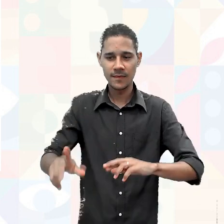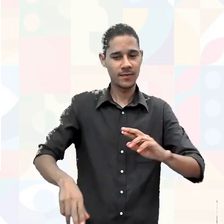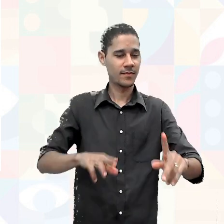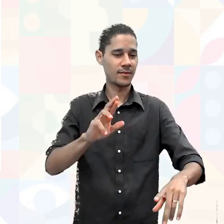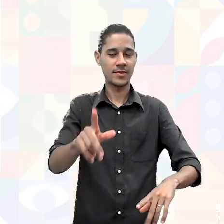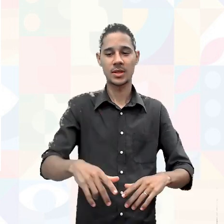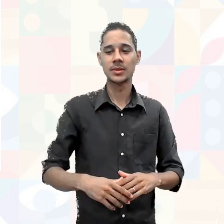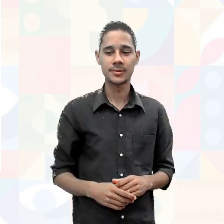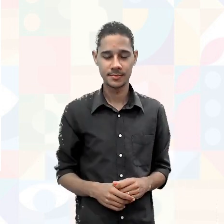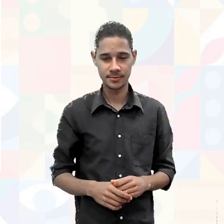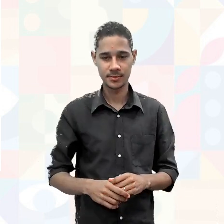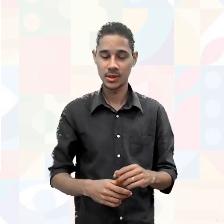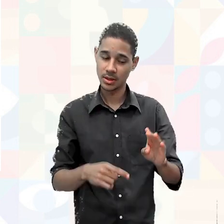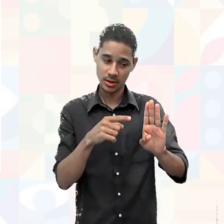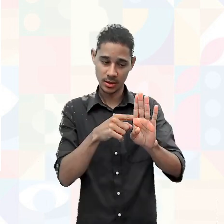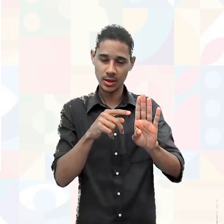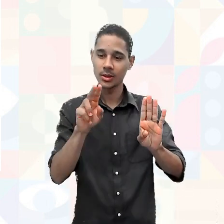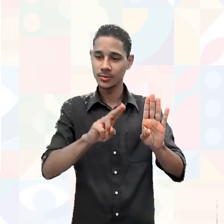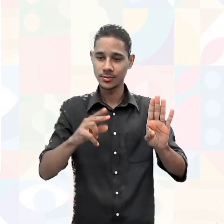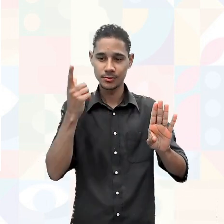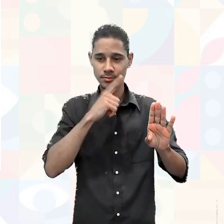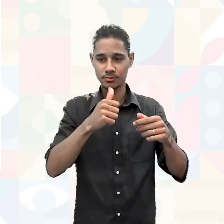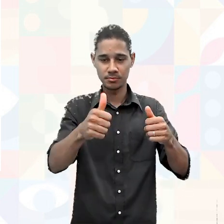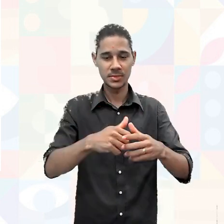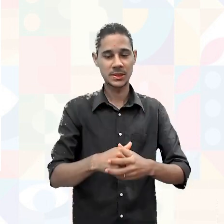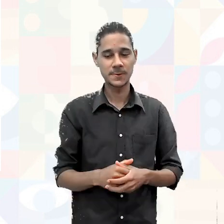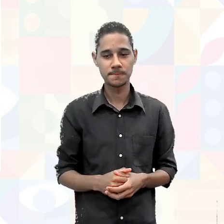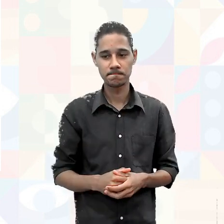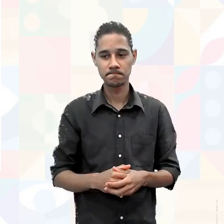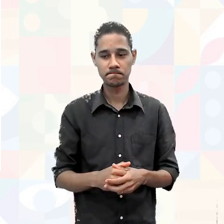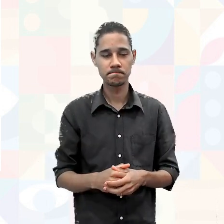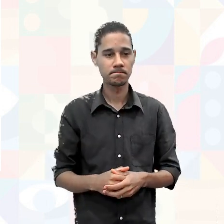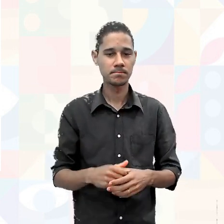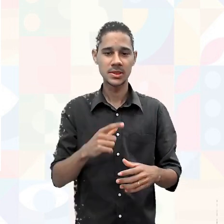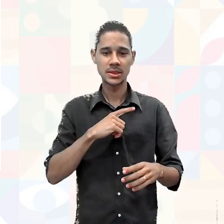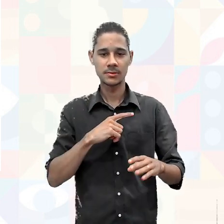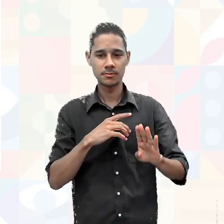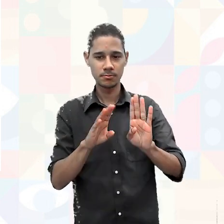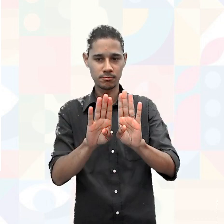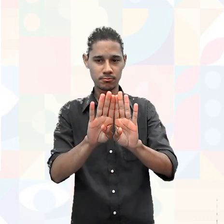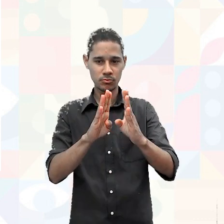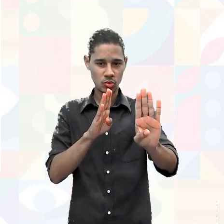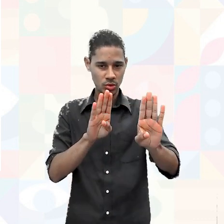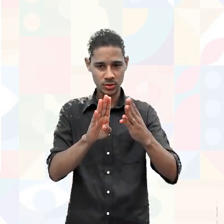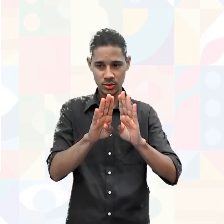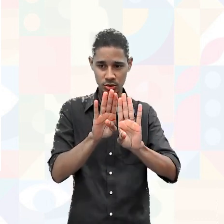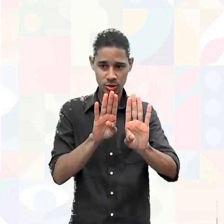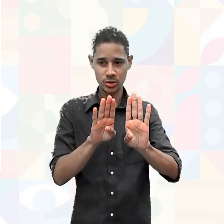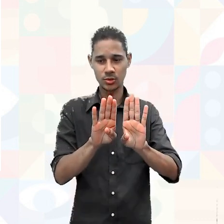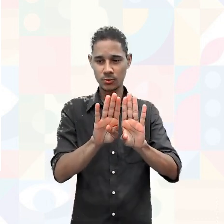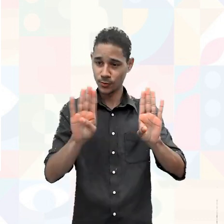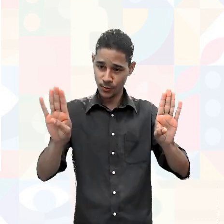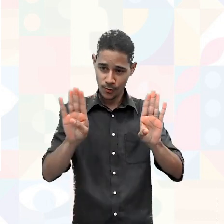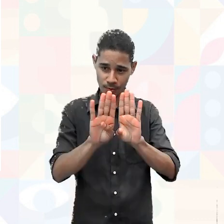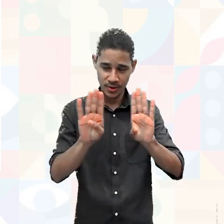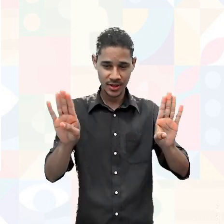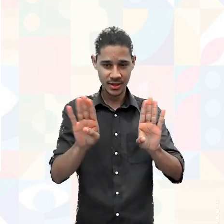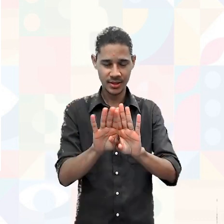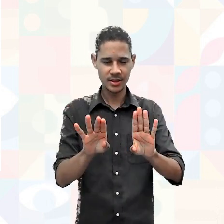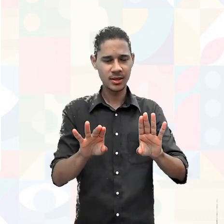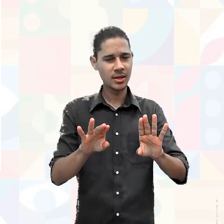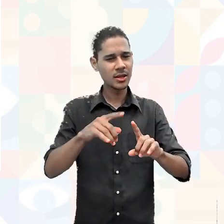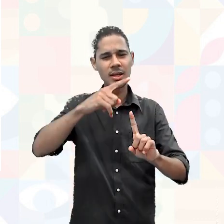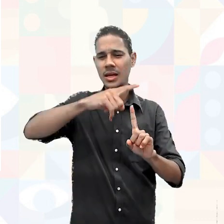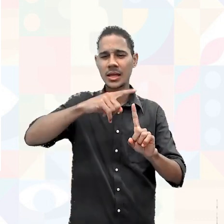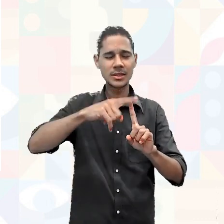que ela funcione da melhor forma possível, né? Ali a gente tem porta de giro, porta de correr, né, que são dois tipos muito comuns